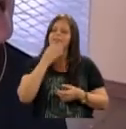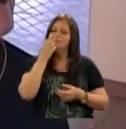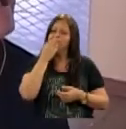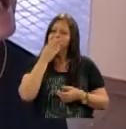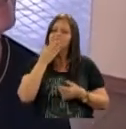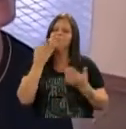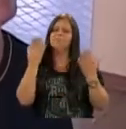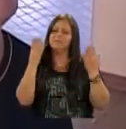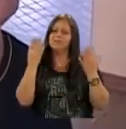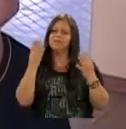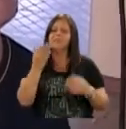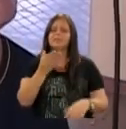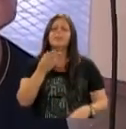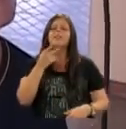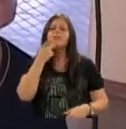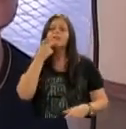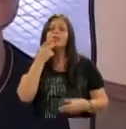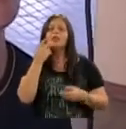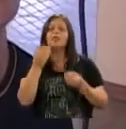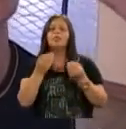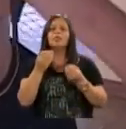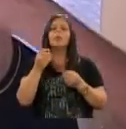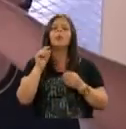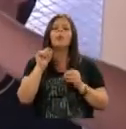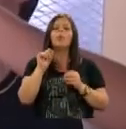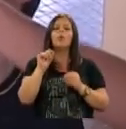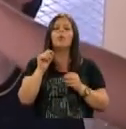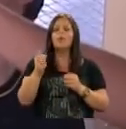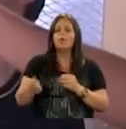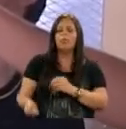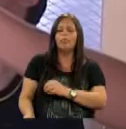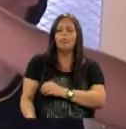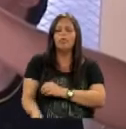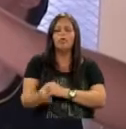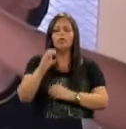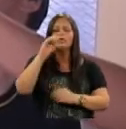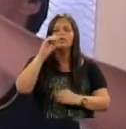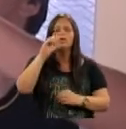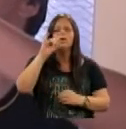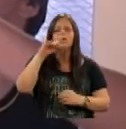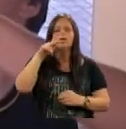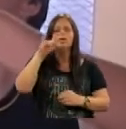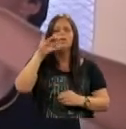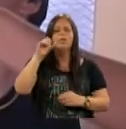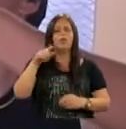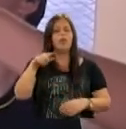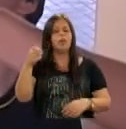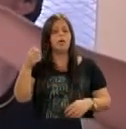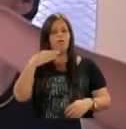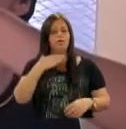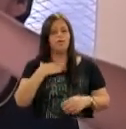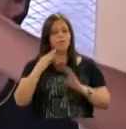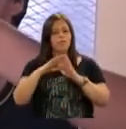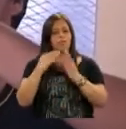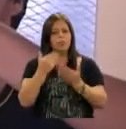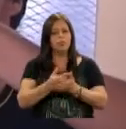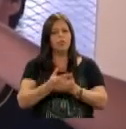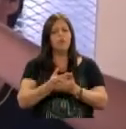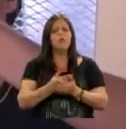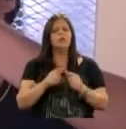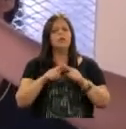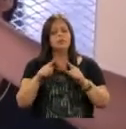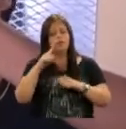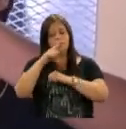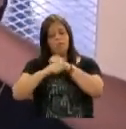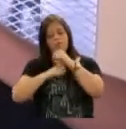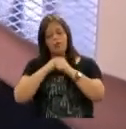parabéns quando bom pra gente como é a bocha olímpica a bocha olímpico é uma modalidade nova na minha escola tanto que este ano a gente